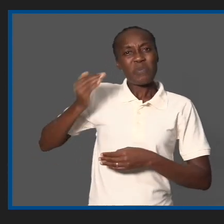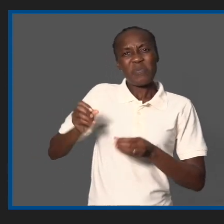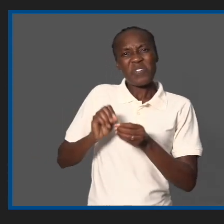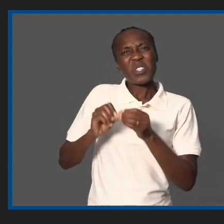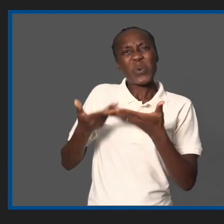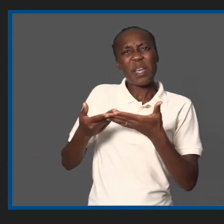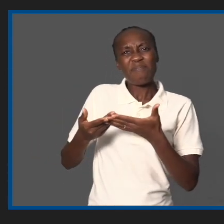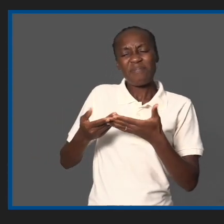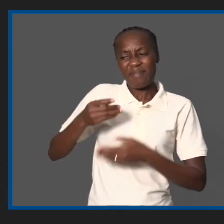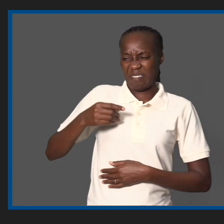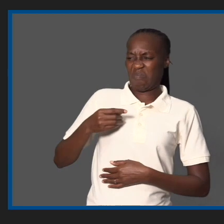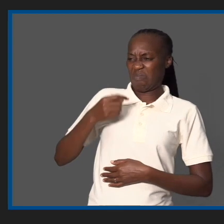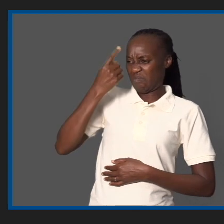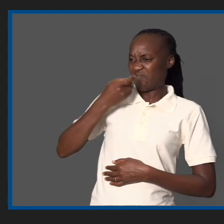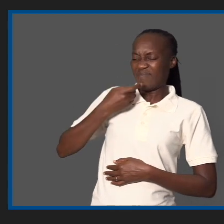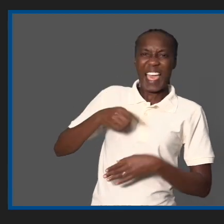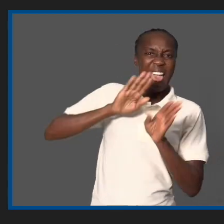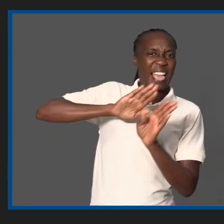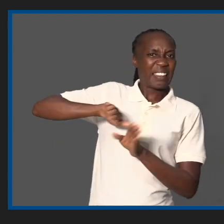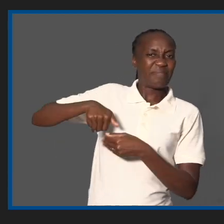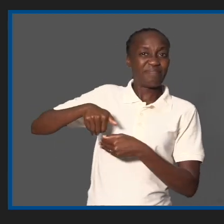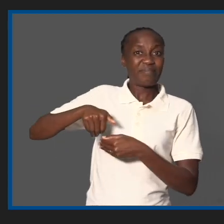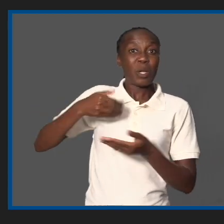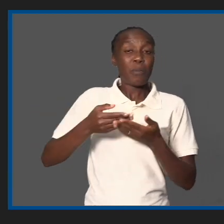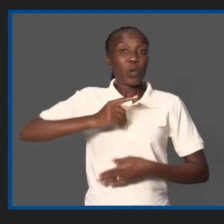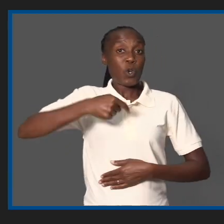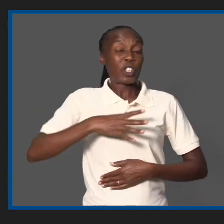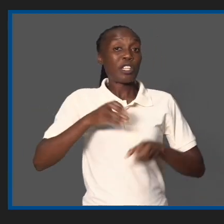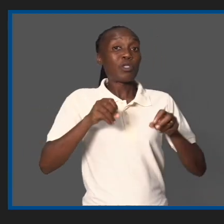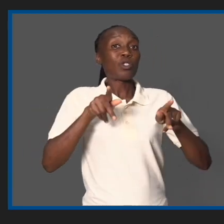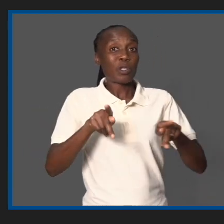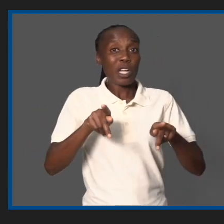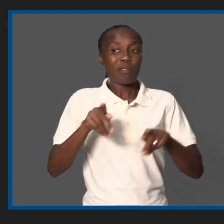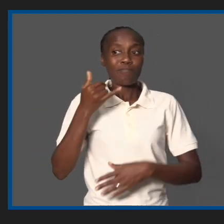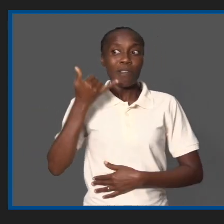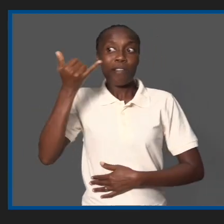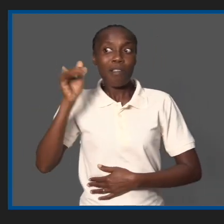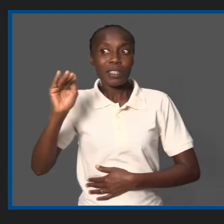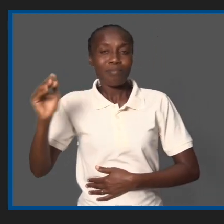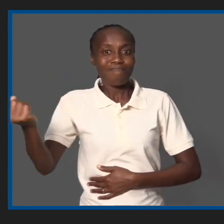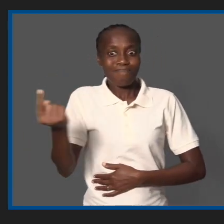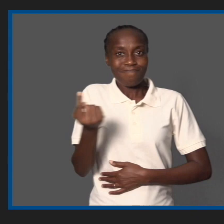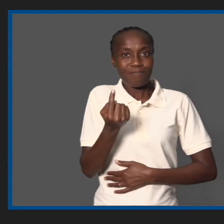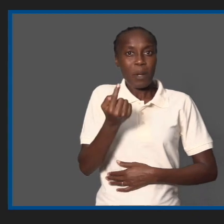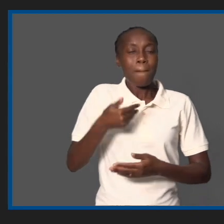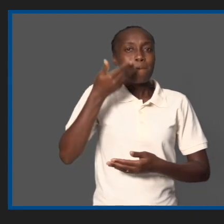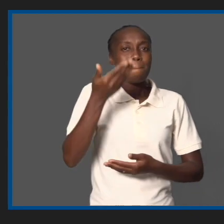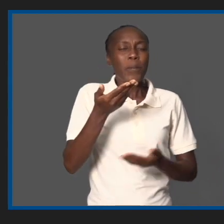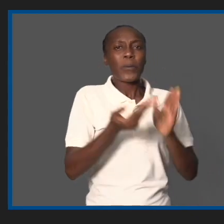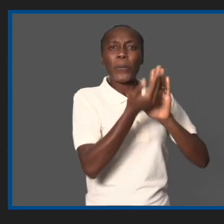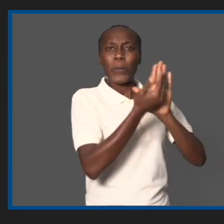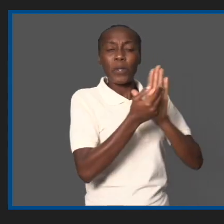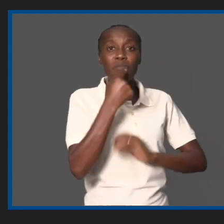ignorar. Então, quando tu tens a oportunidade de ligar, de chamar para a operação, é de louvar a Deus.